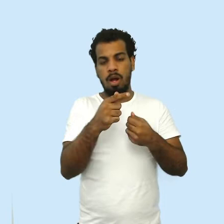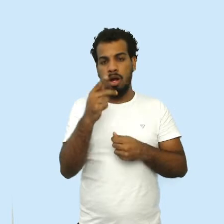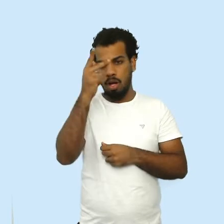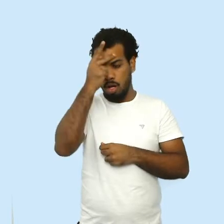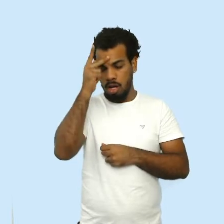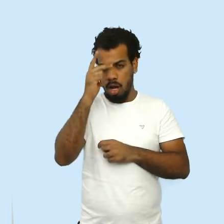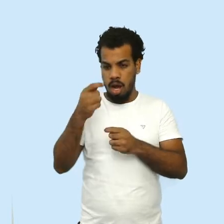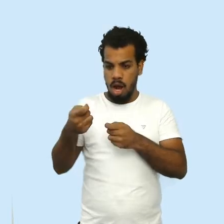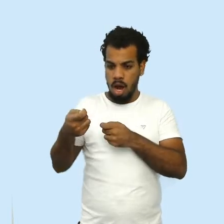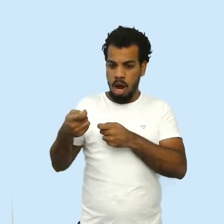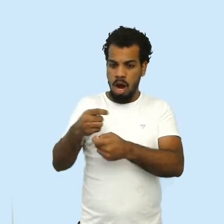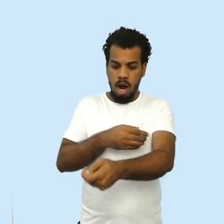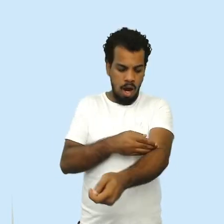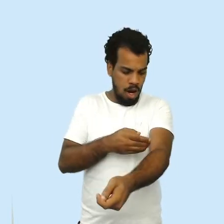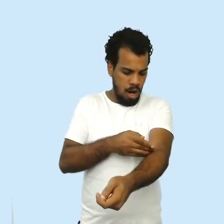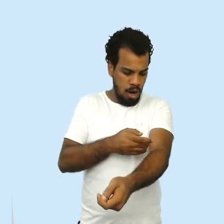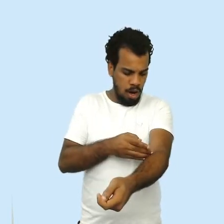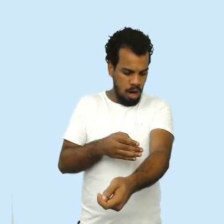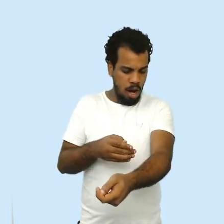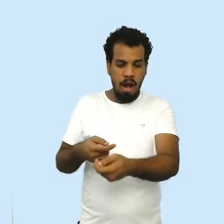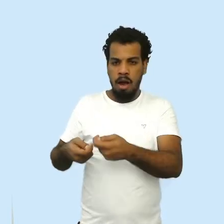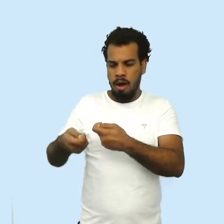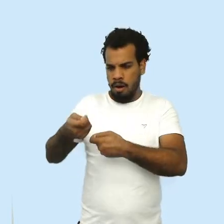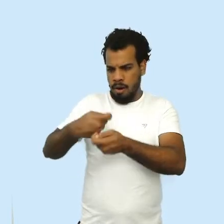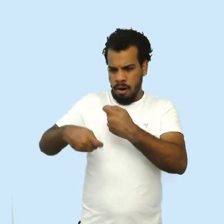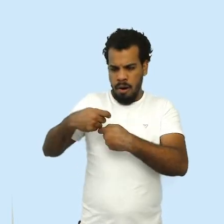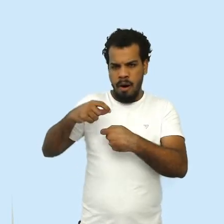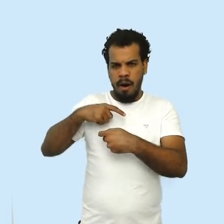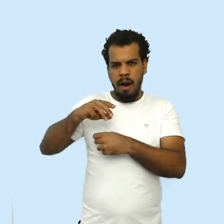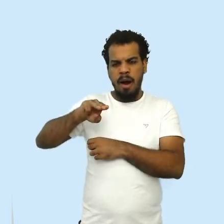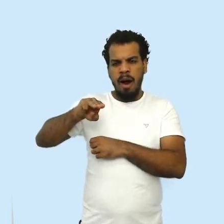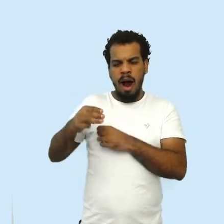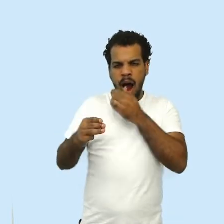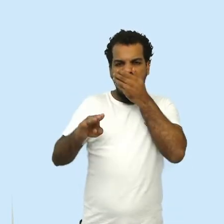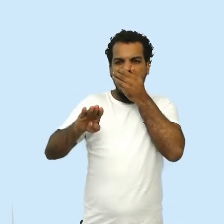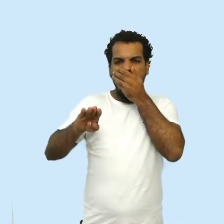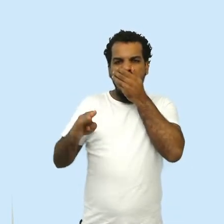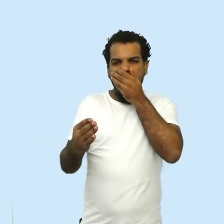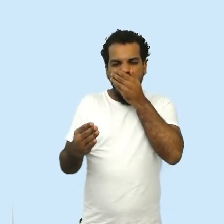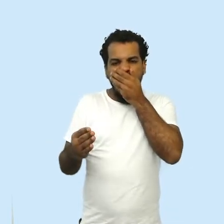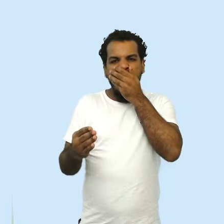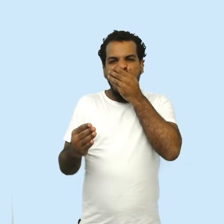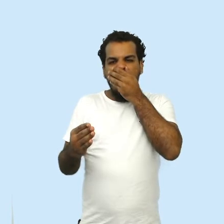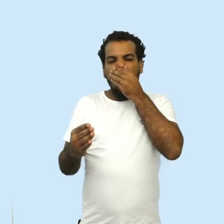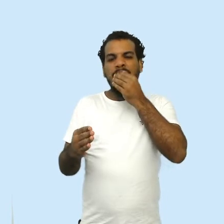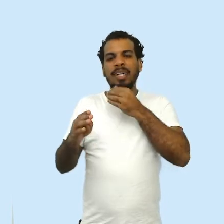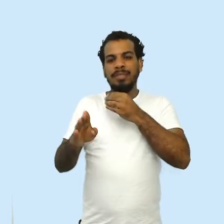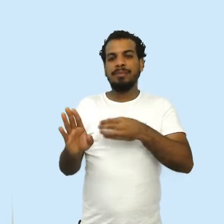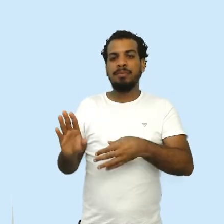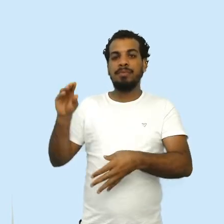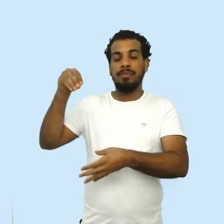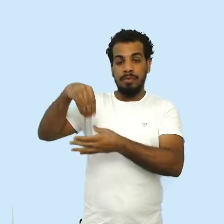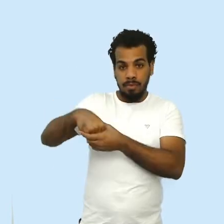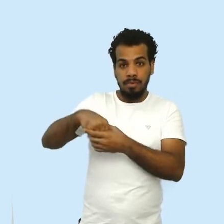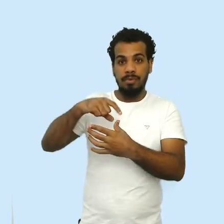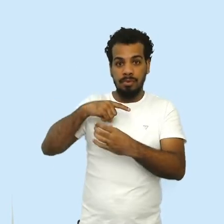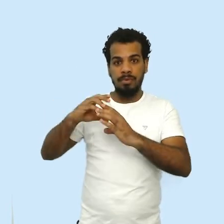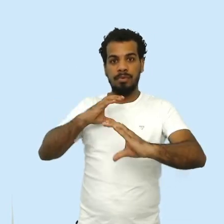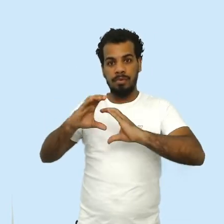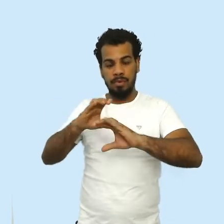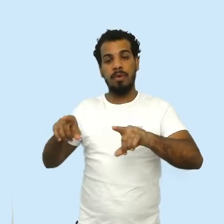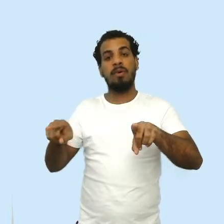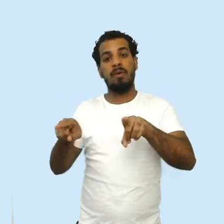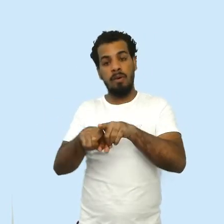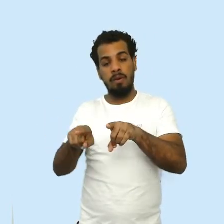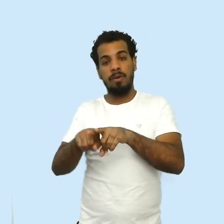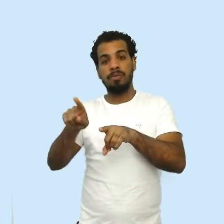concentram a economia, essas mesmas pessoas milionárias e bilionárias, são elas que estão também nos meios de comunicação